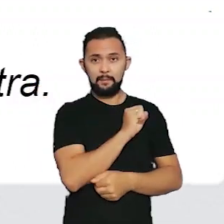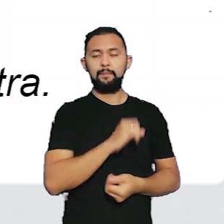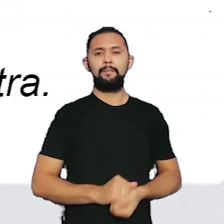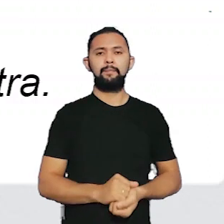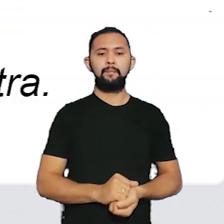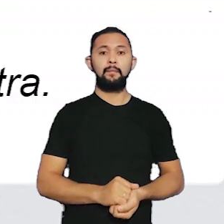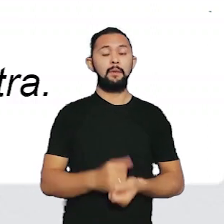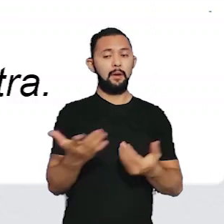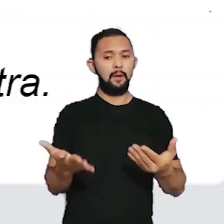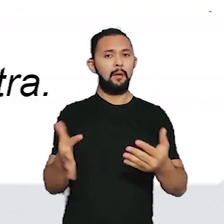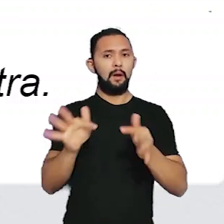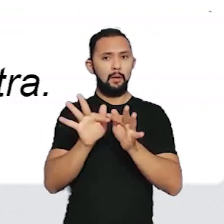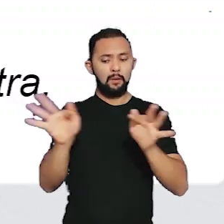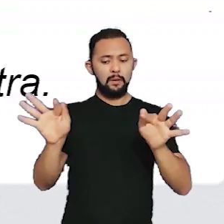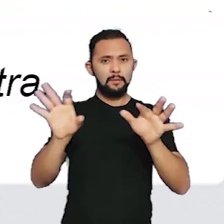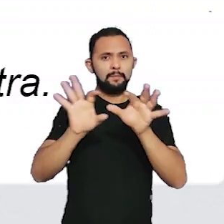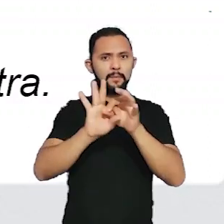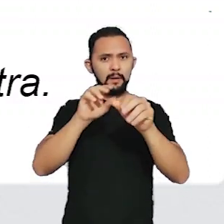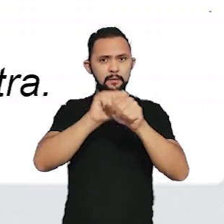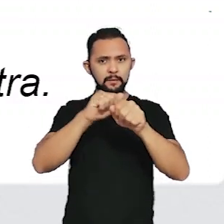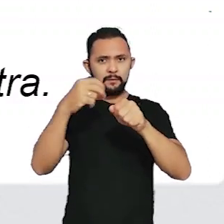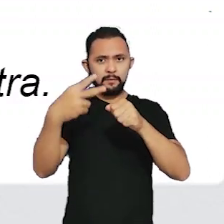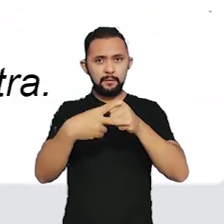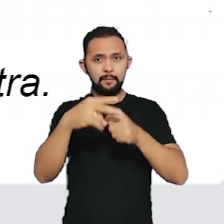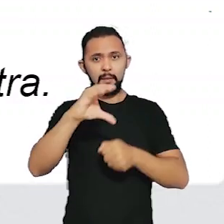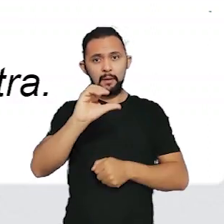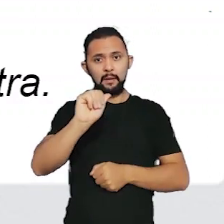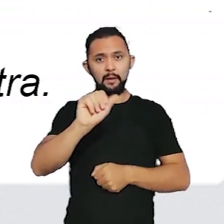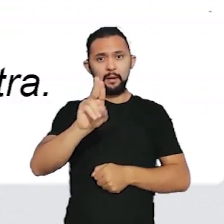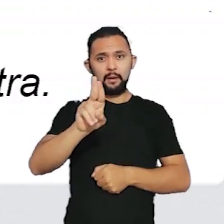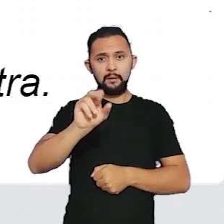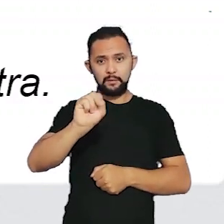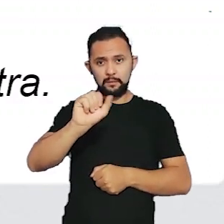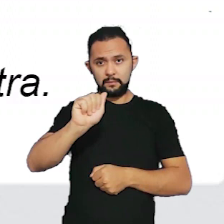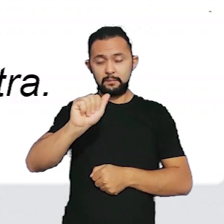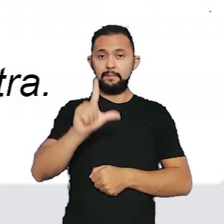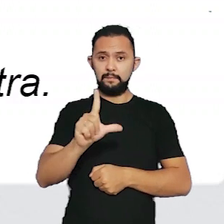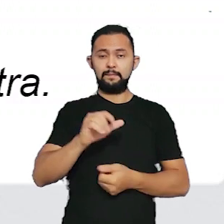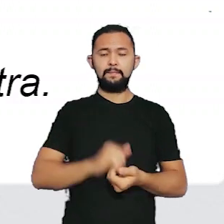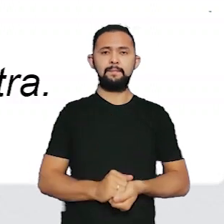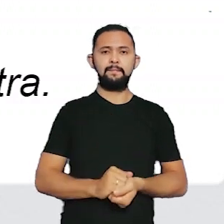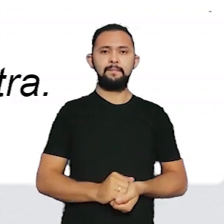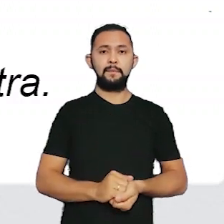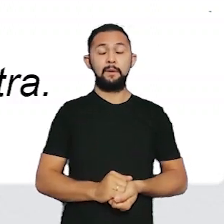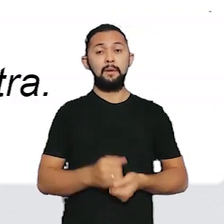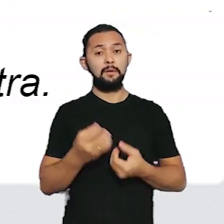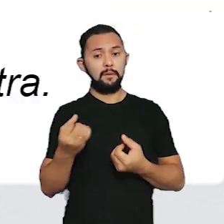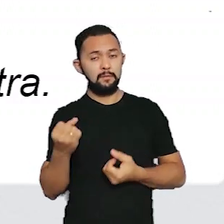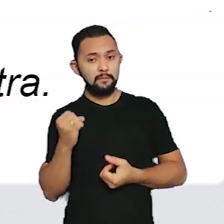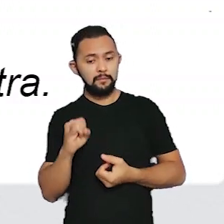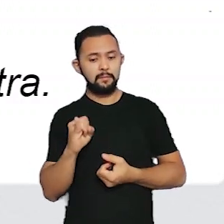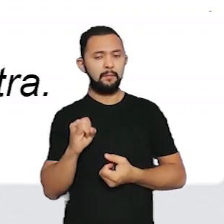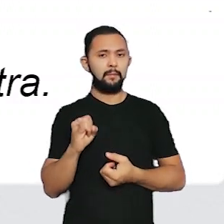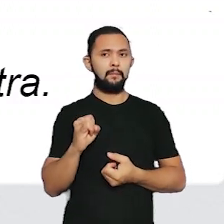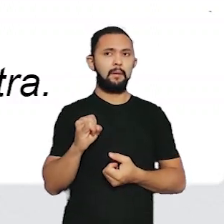aqui é uma oração subordinada adverbial causal, beleza? Como estivesse chovendo, não